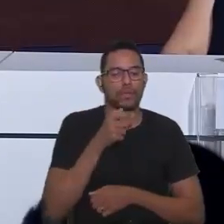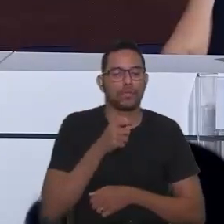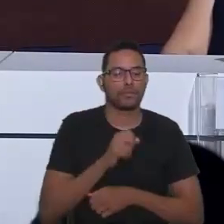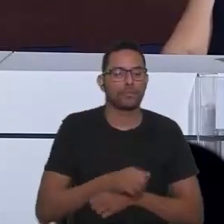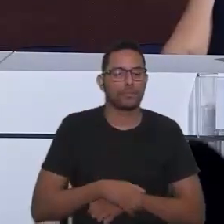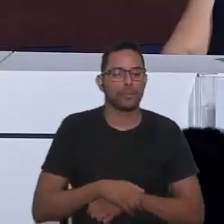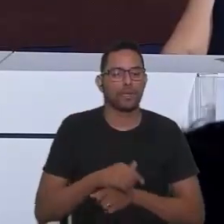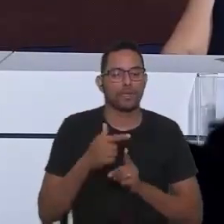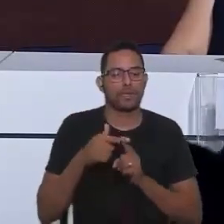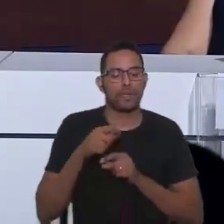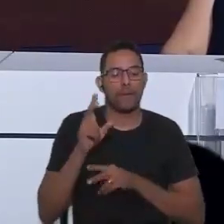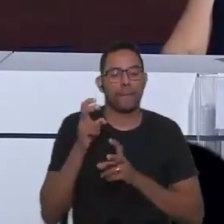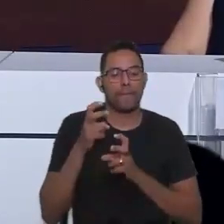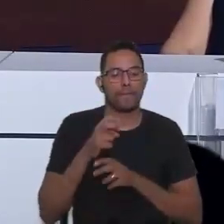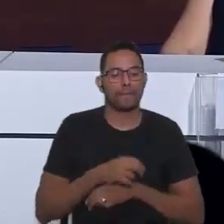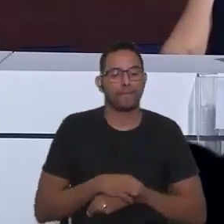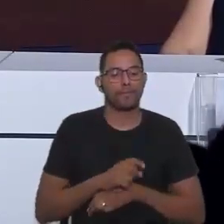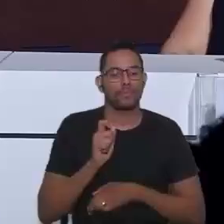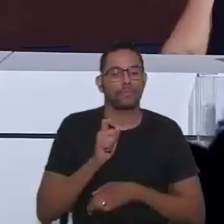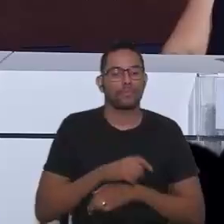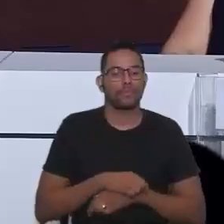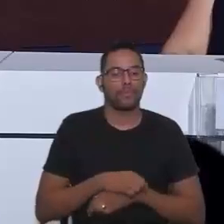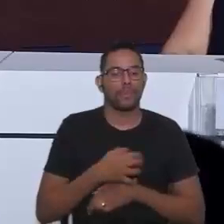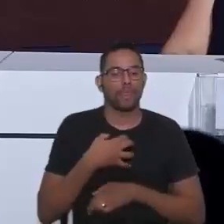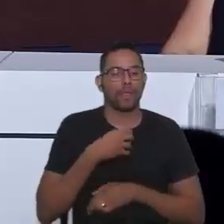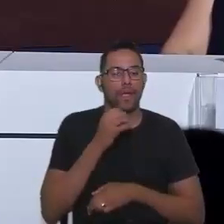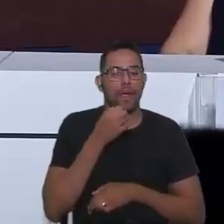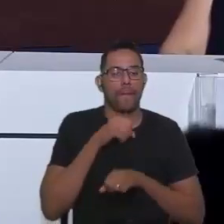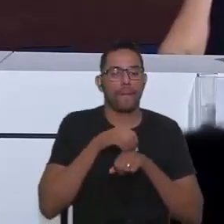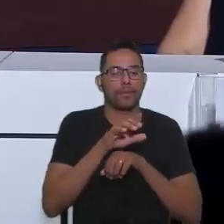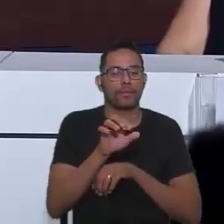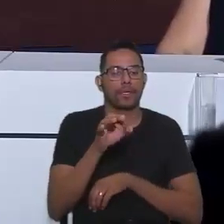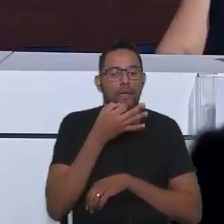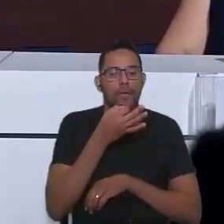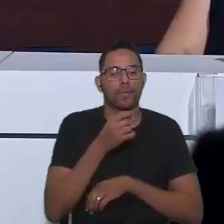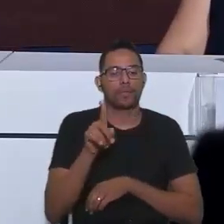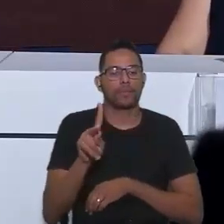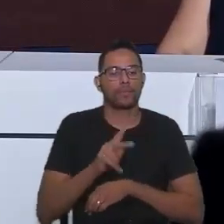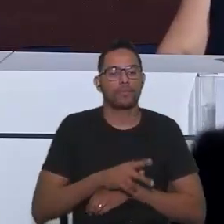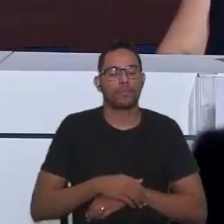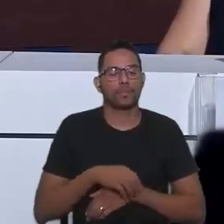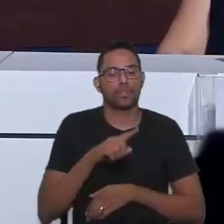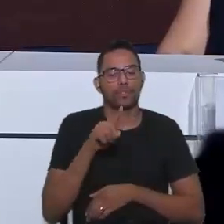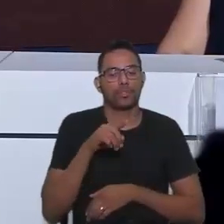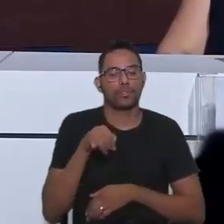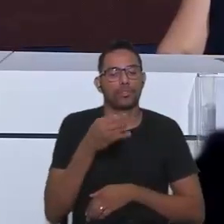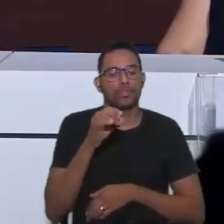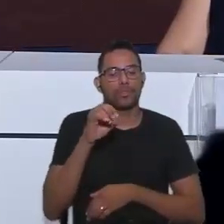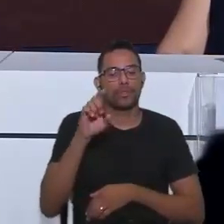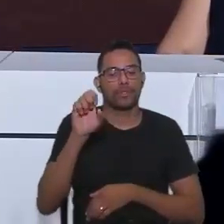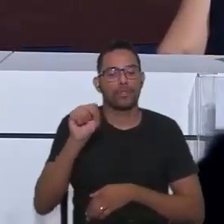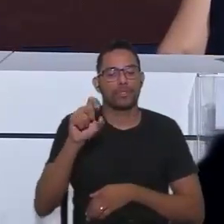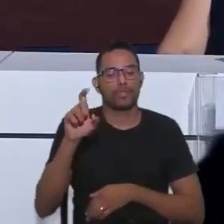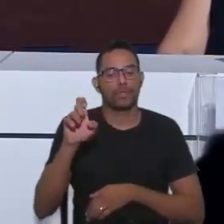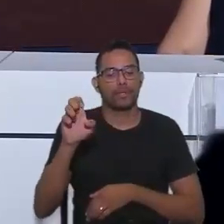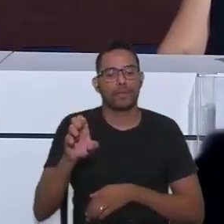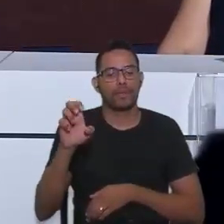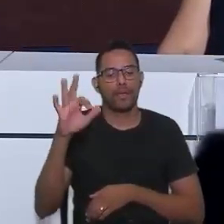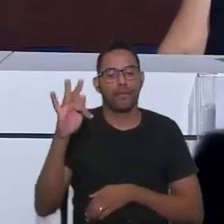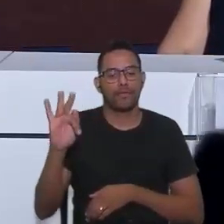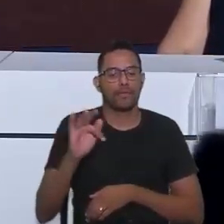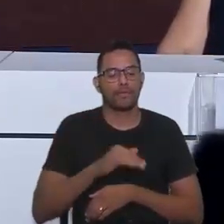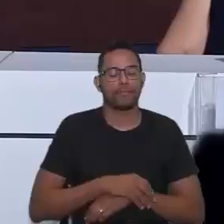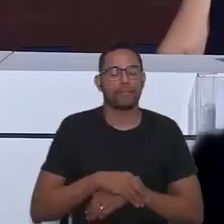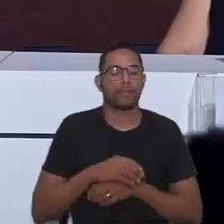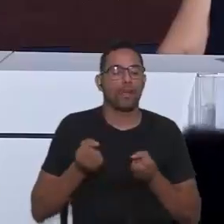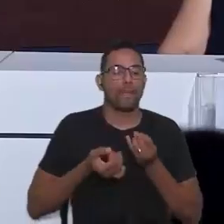muito e que tem que ver com uma citação que ele faz do Joseph Brodsky, em que o Joseph Brodsky estabelece